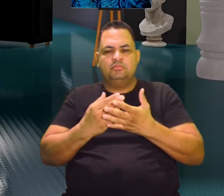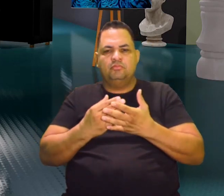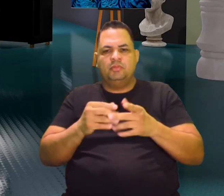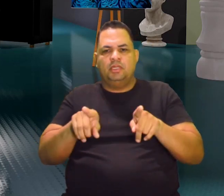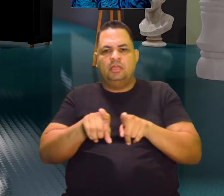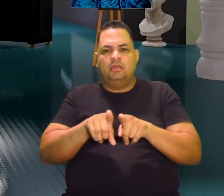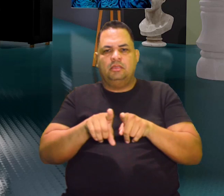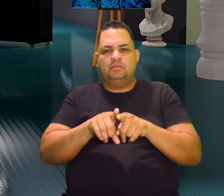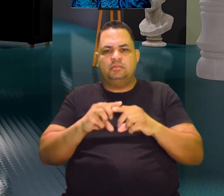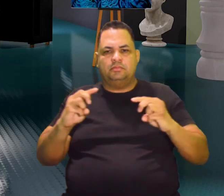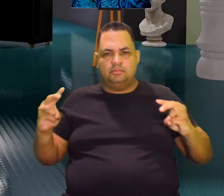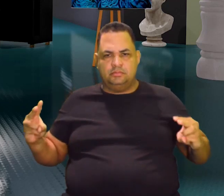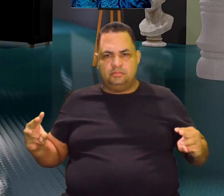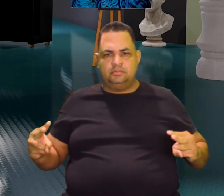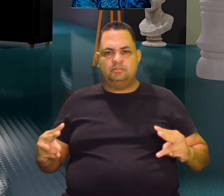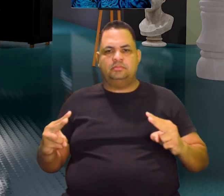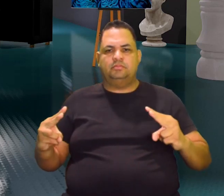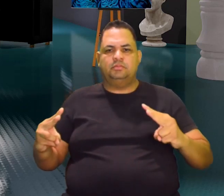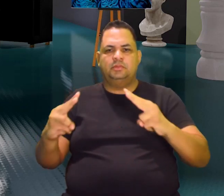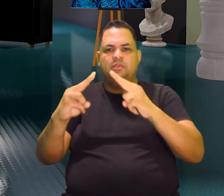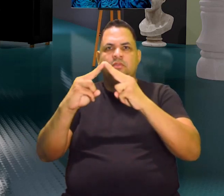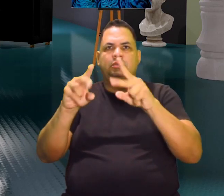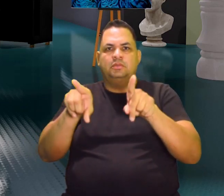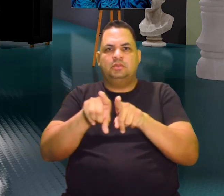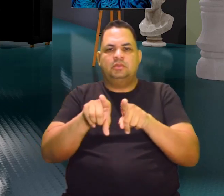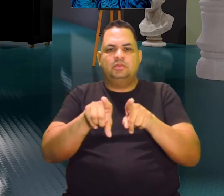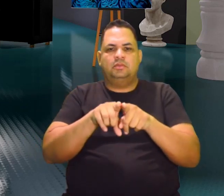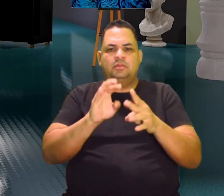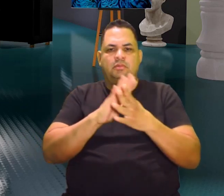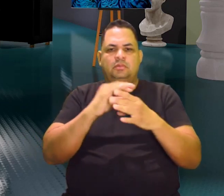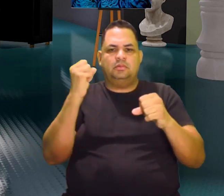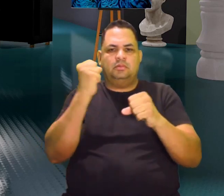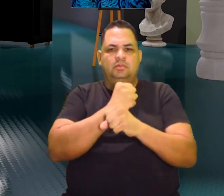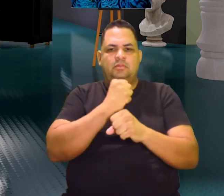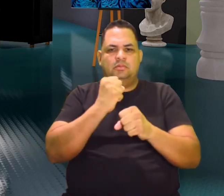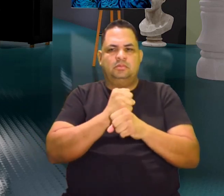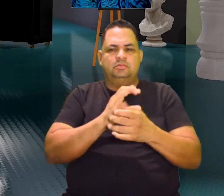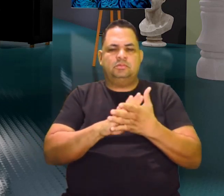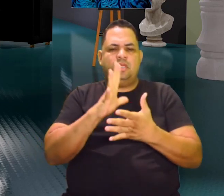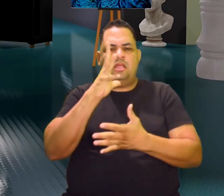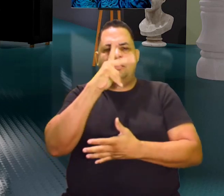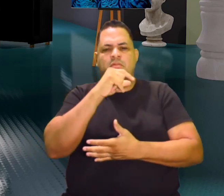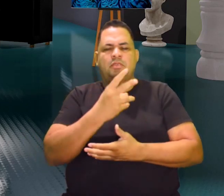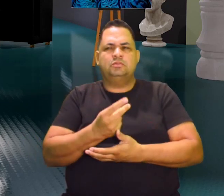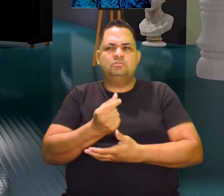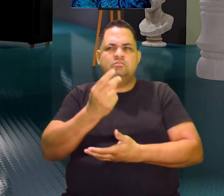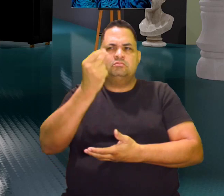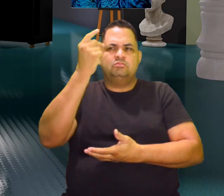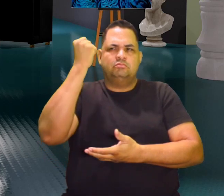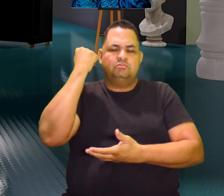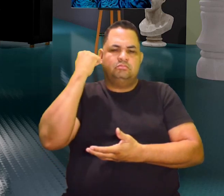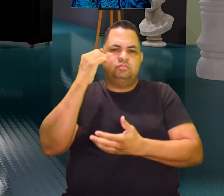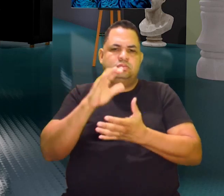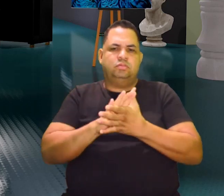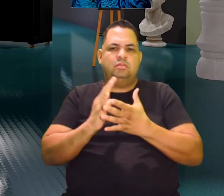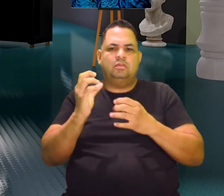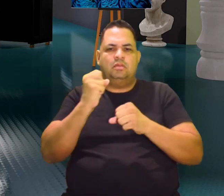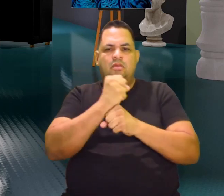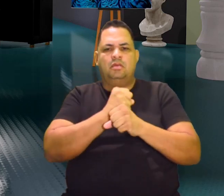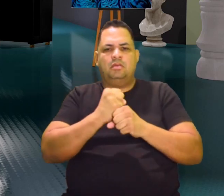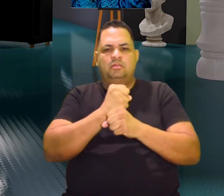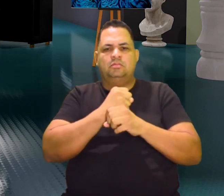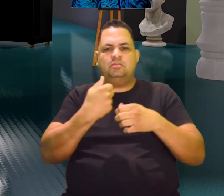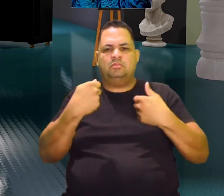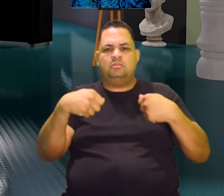também as pirâmides foram construídas. Levou-se anos para construir, com certeza, porque o que nós